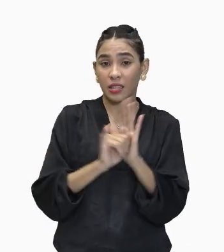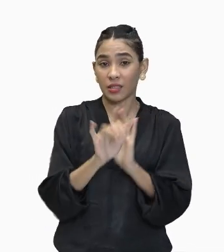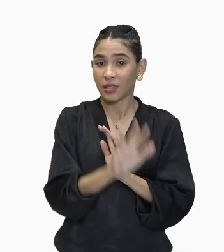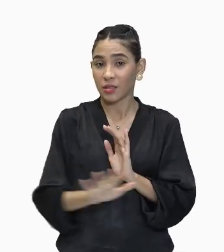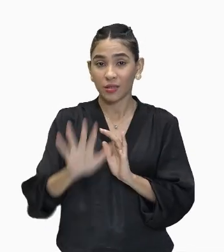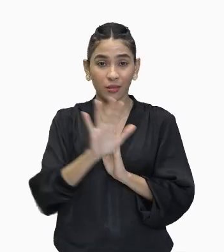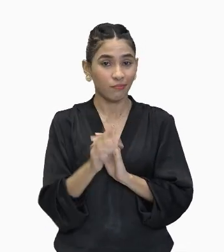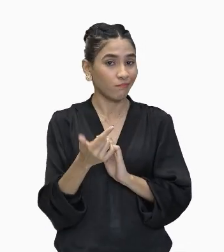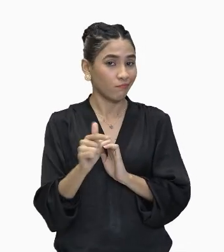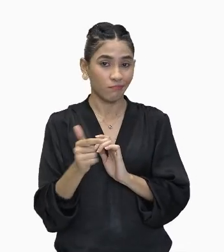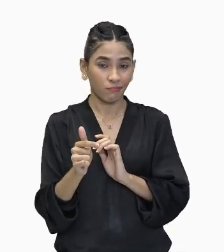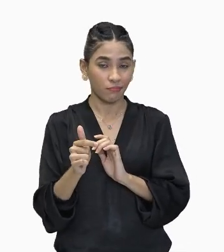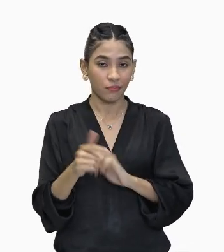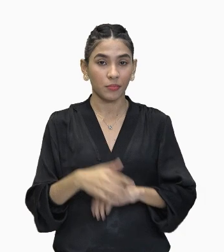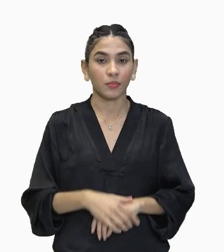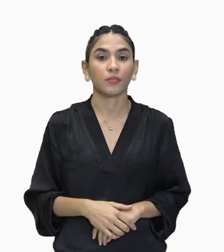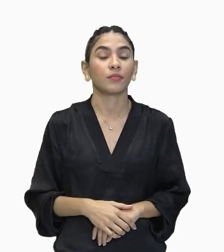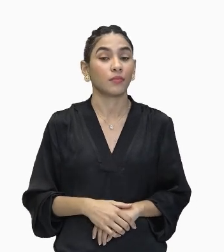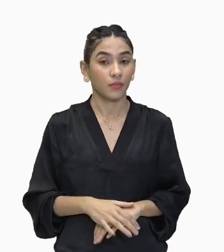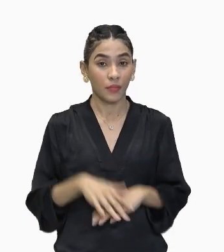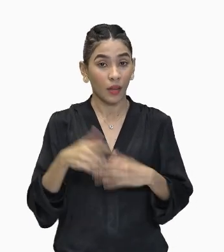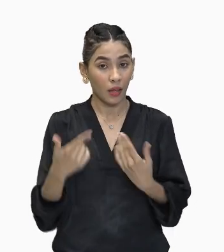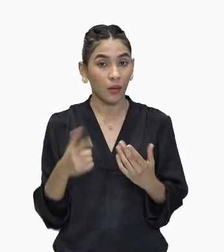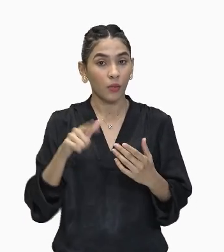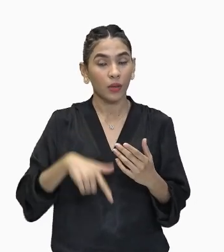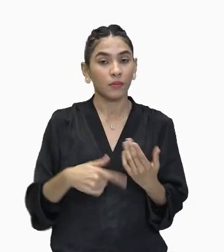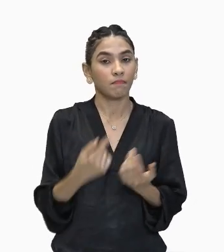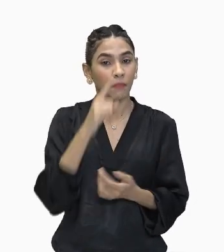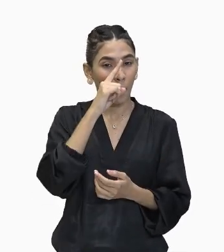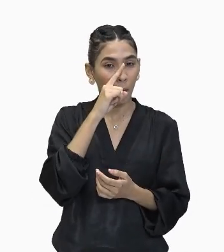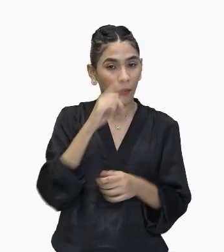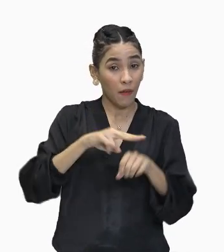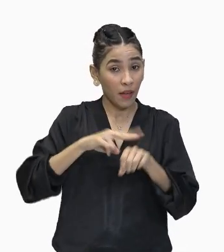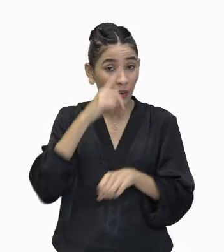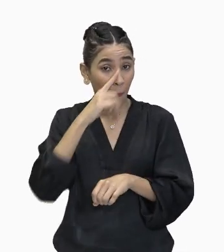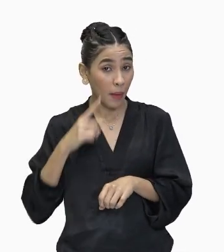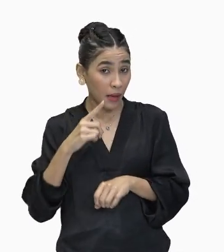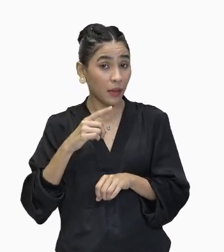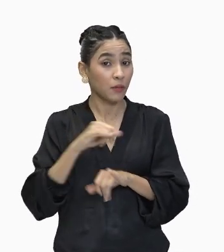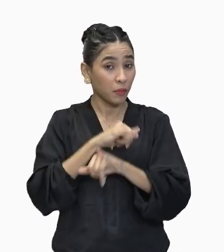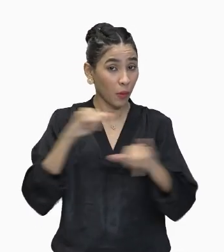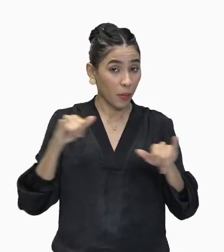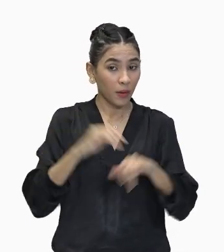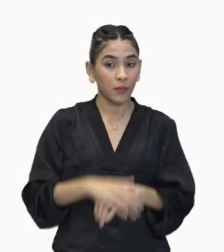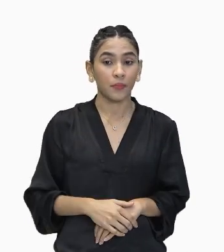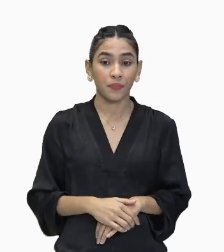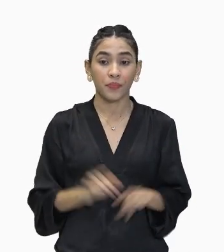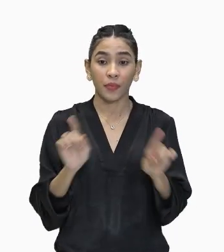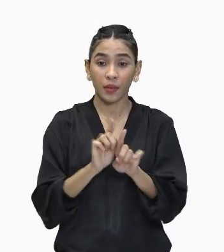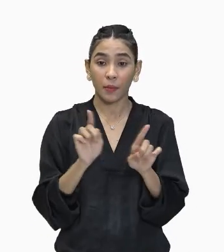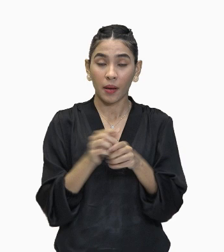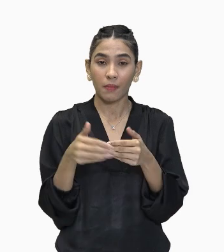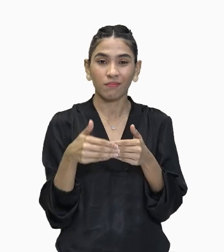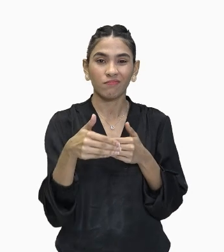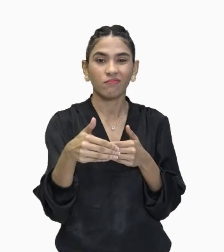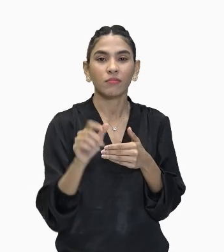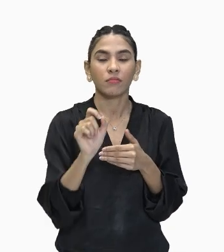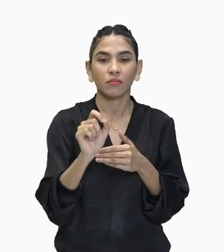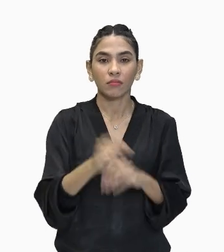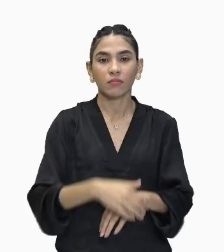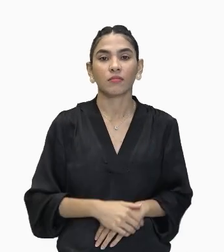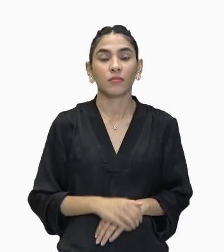ali não, tá? Isso era o que os verde-amarelos estavam dizendo, tá, gente? E eles partiam para